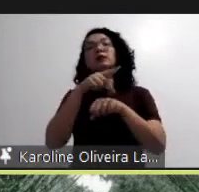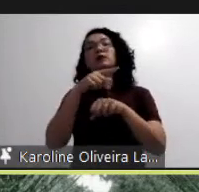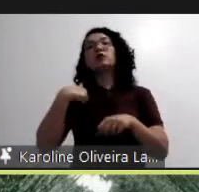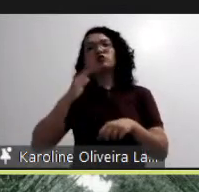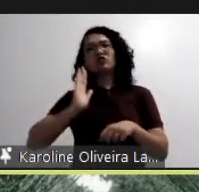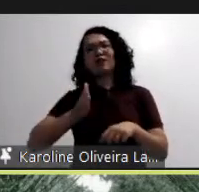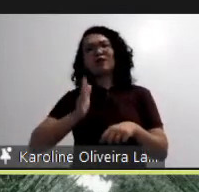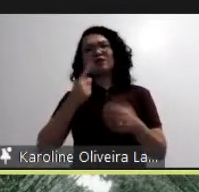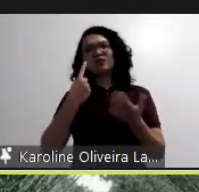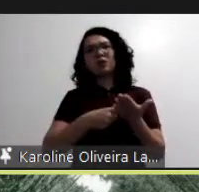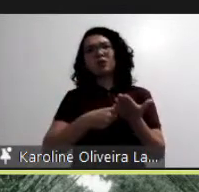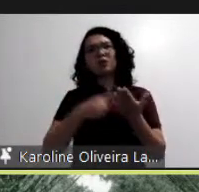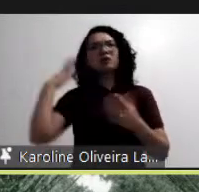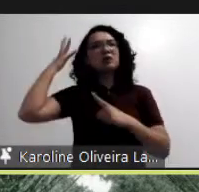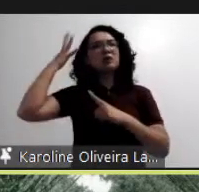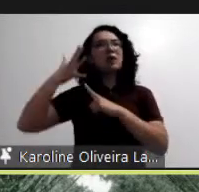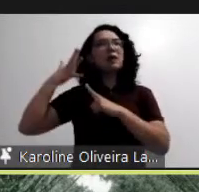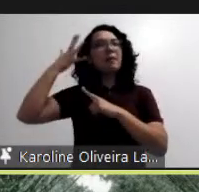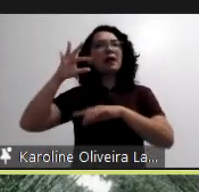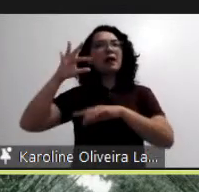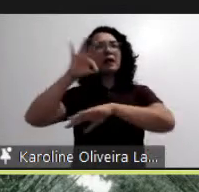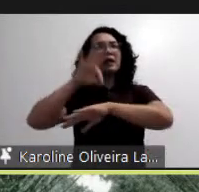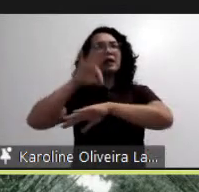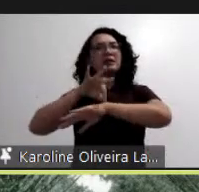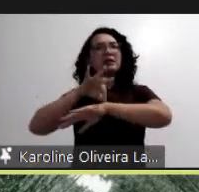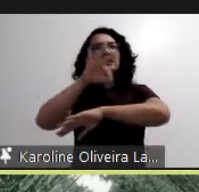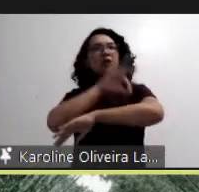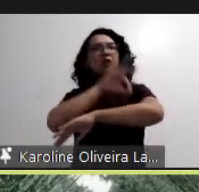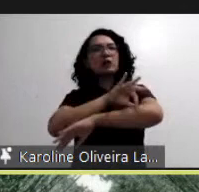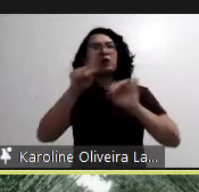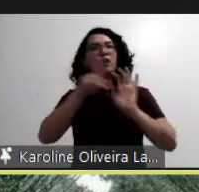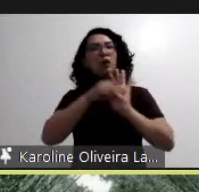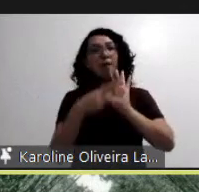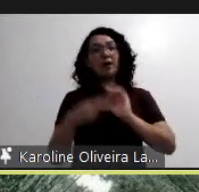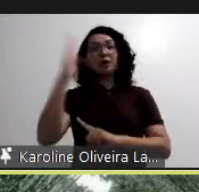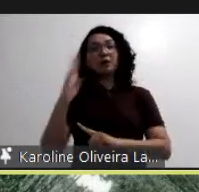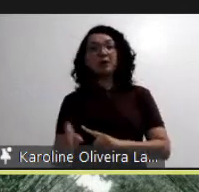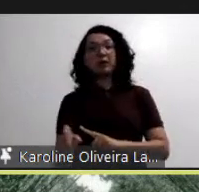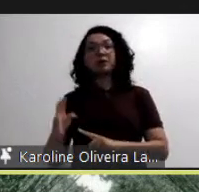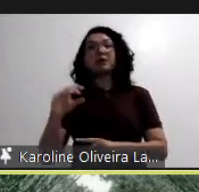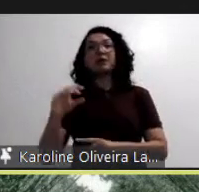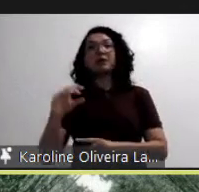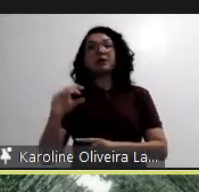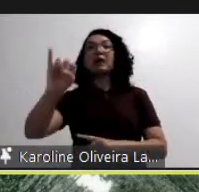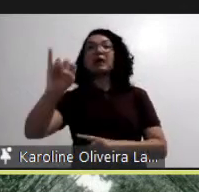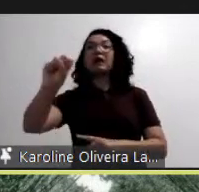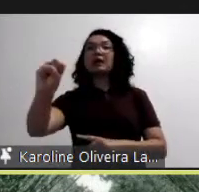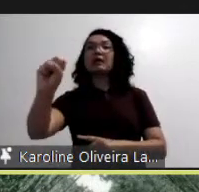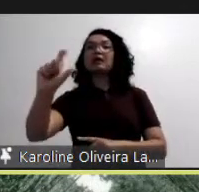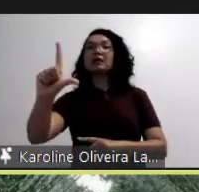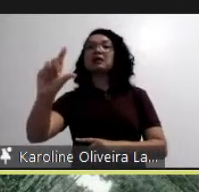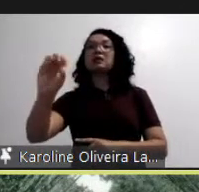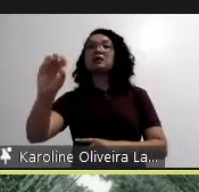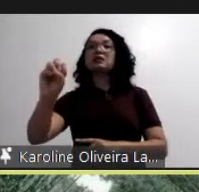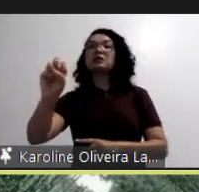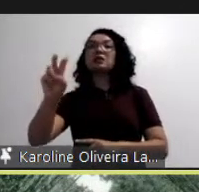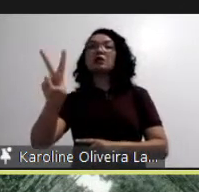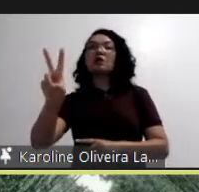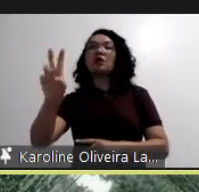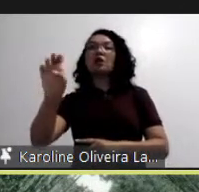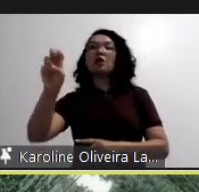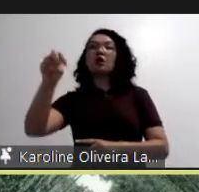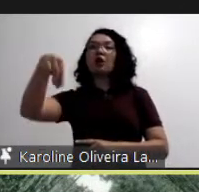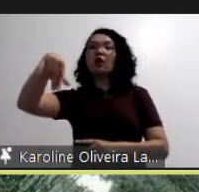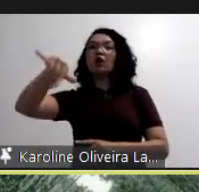para dar uma palestra sobre arquitetura brasileira. Então, imagina, né, na Eslovênia, a gente vai aprendendo coisas incríveis. Né? Por exemplo,